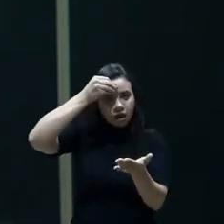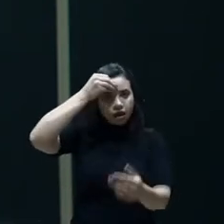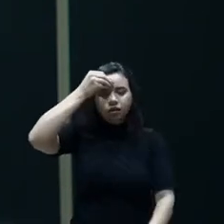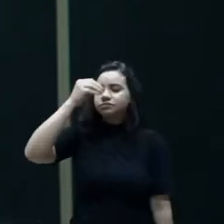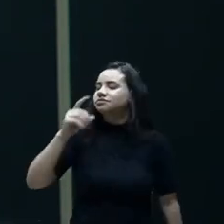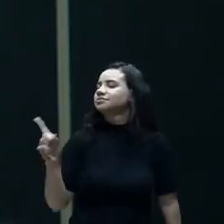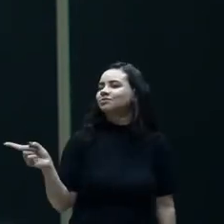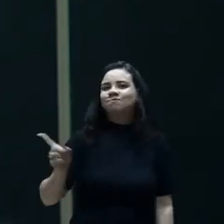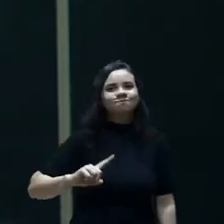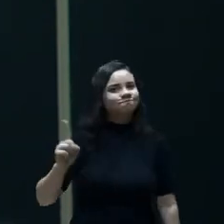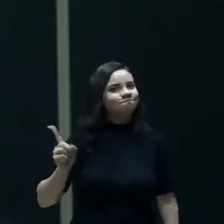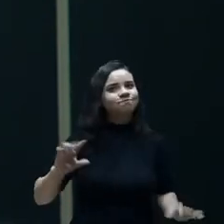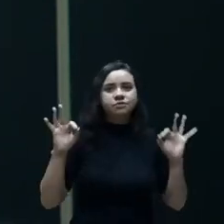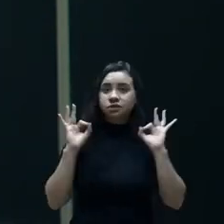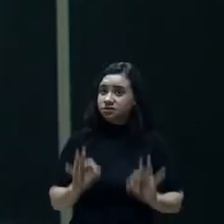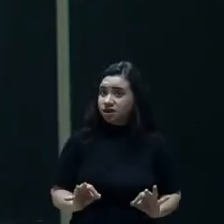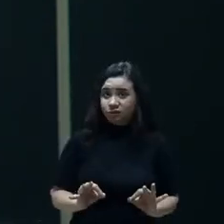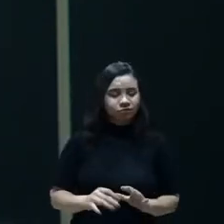não vai frutificar.